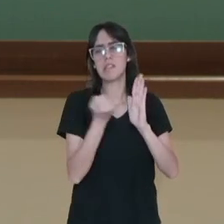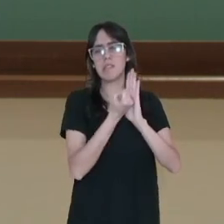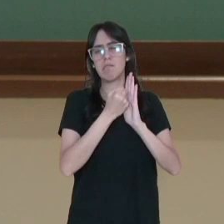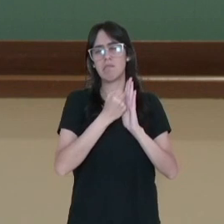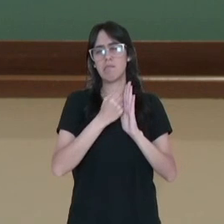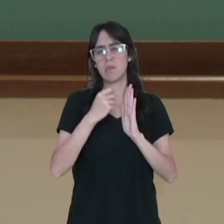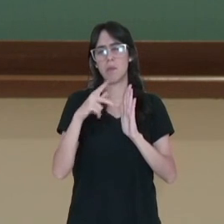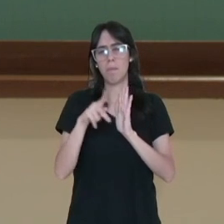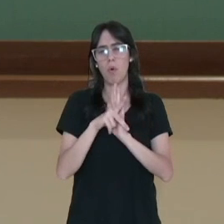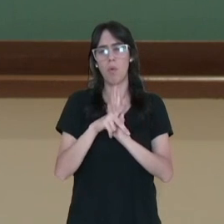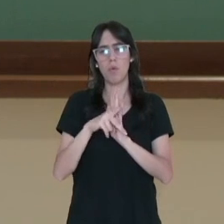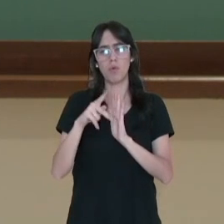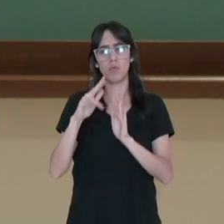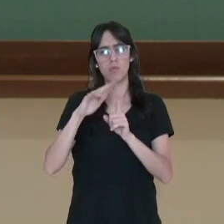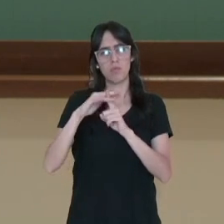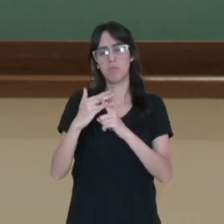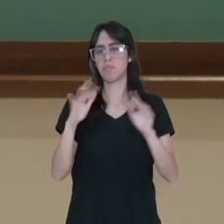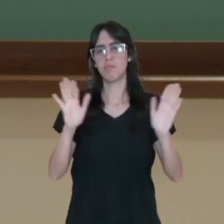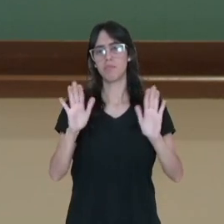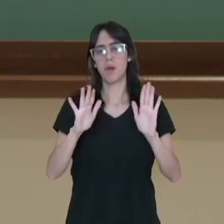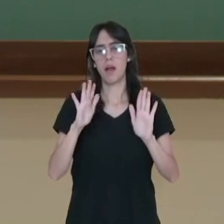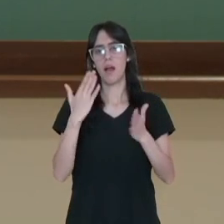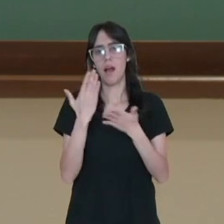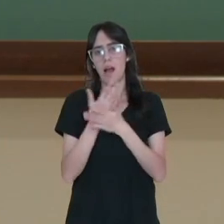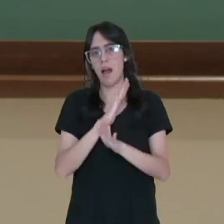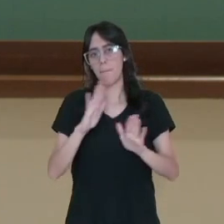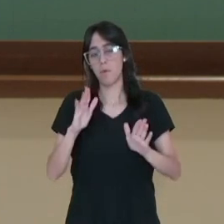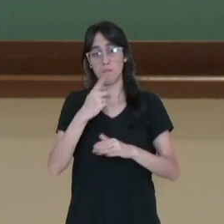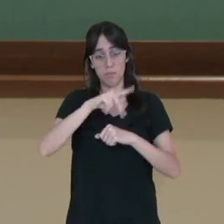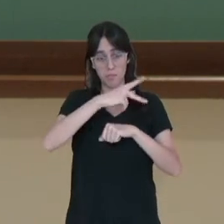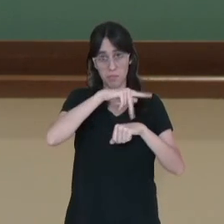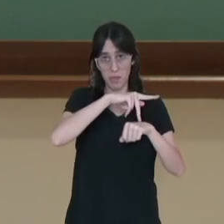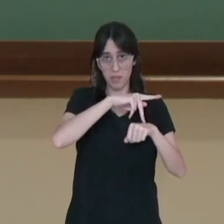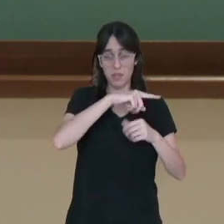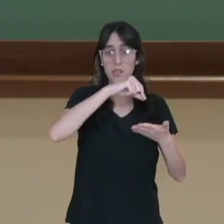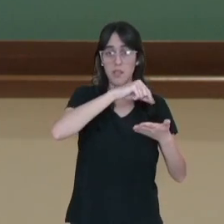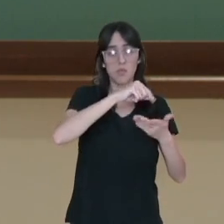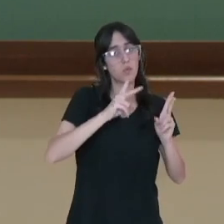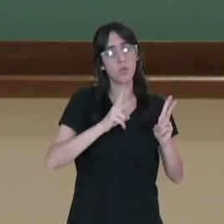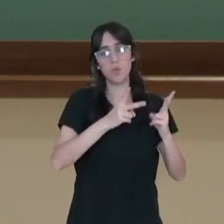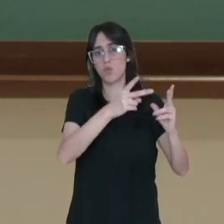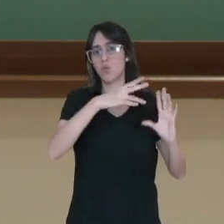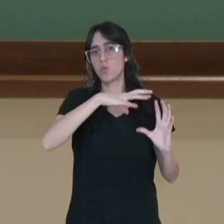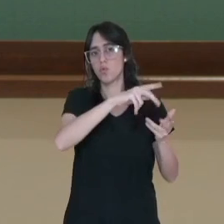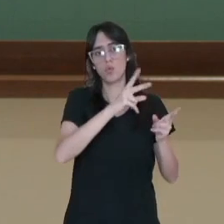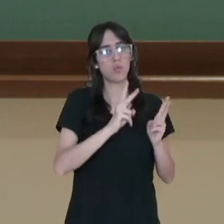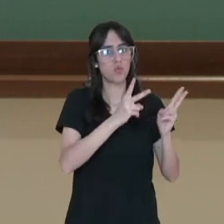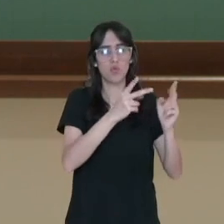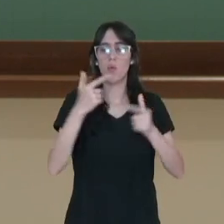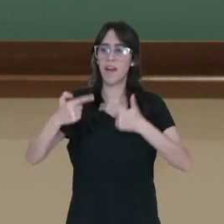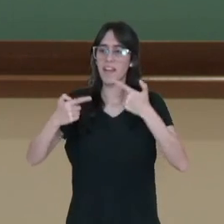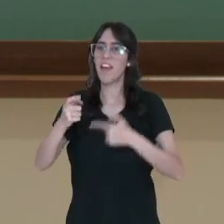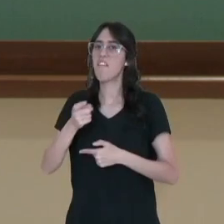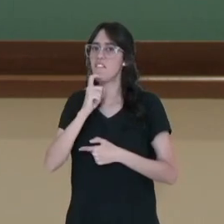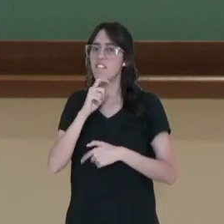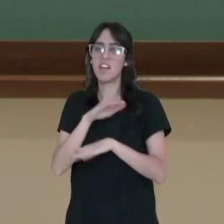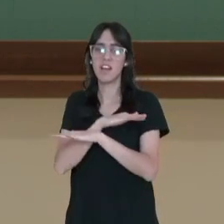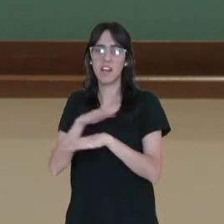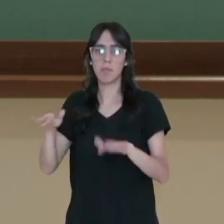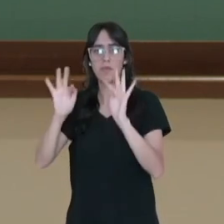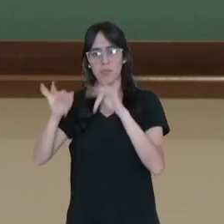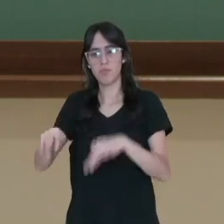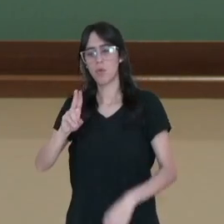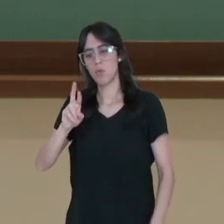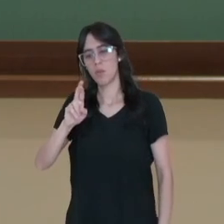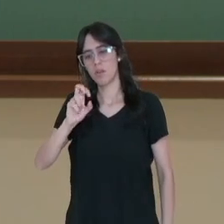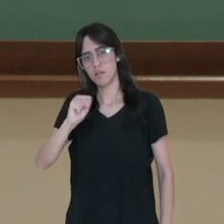portanto, os países capitalistas aí ficaram aí proeminentes no mundo. Era o fim da Guerra Fria, juntamente com o fim da